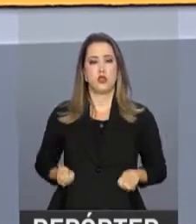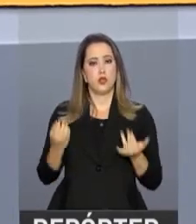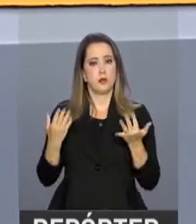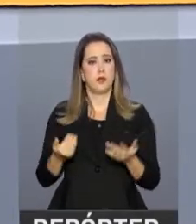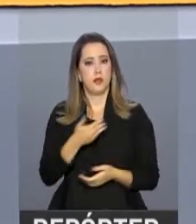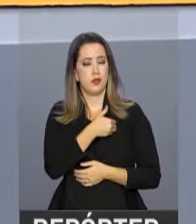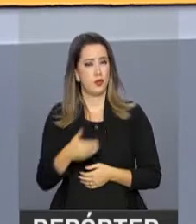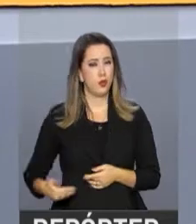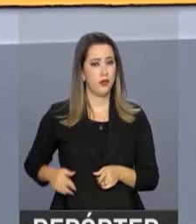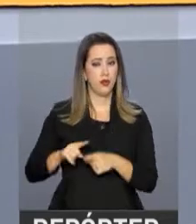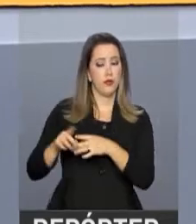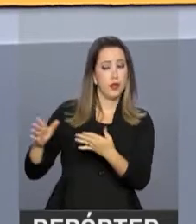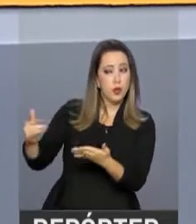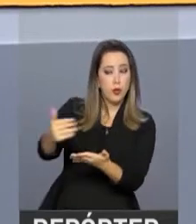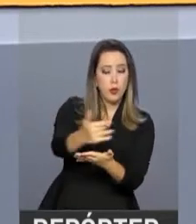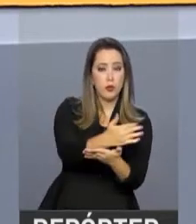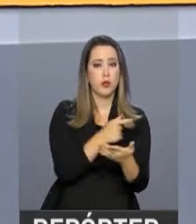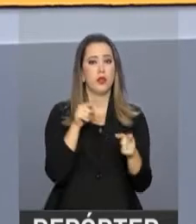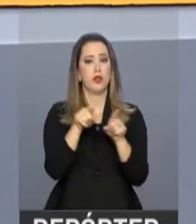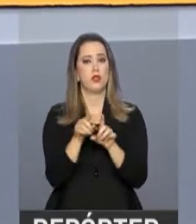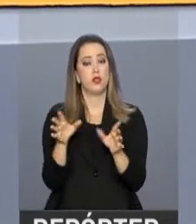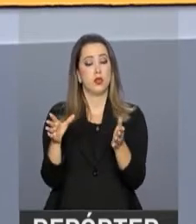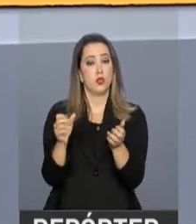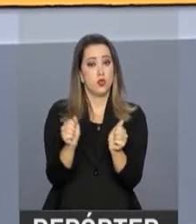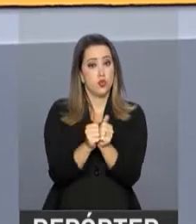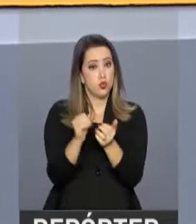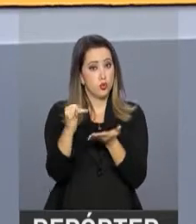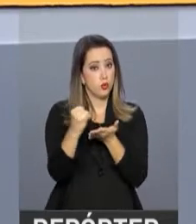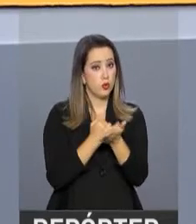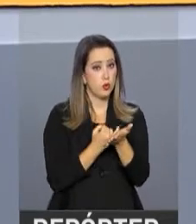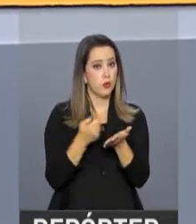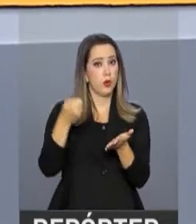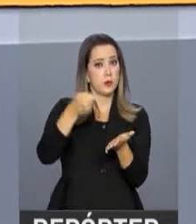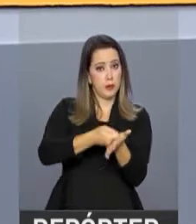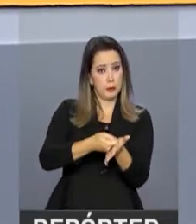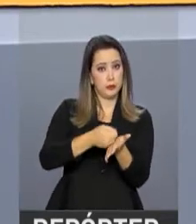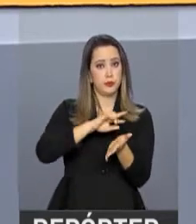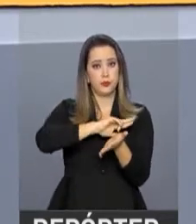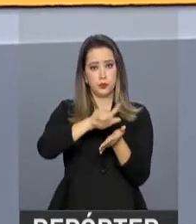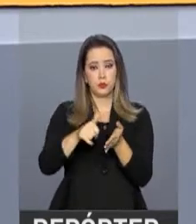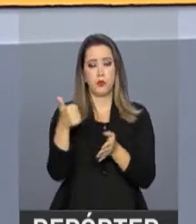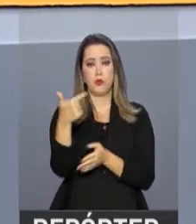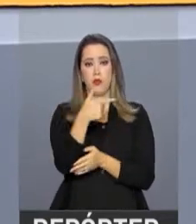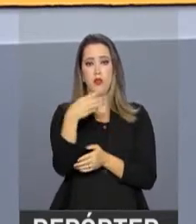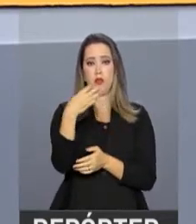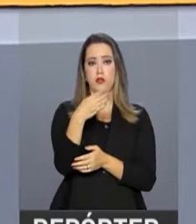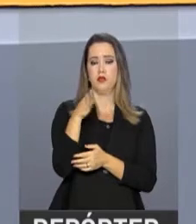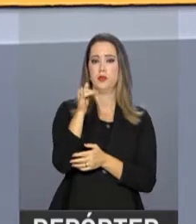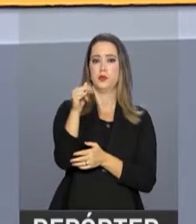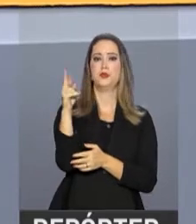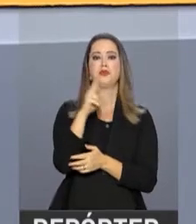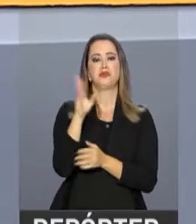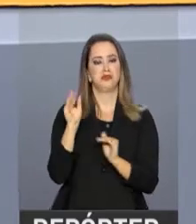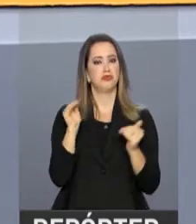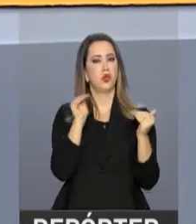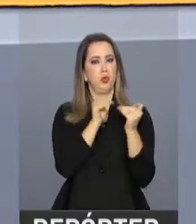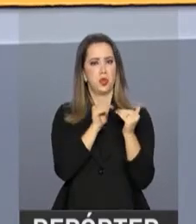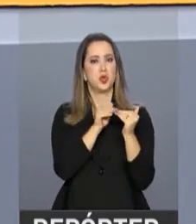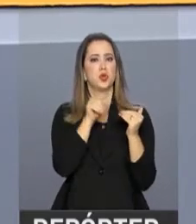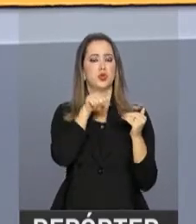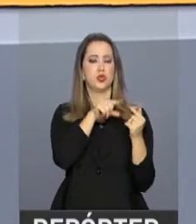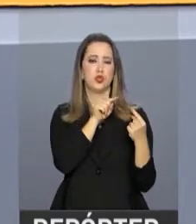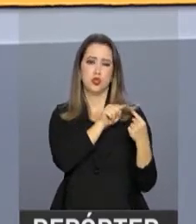e as receitas somando impostos e tributos o valor de 124 bilhões ficou dentro da meta estabelecida pelo governo